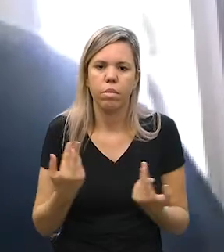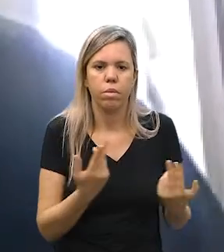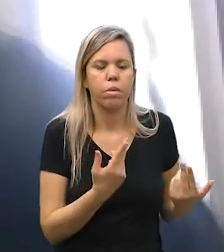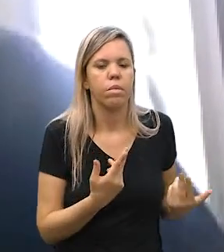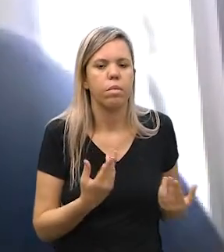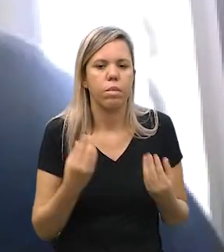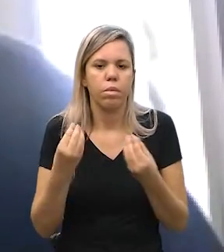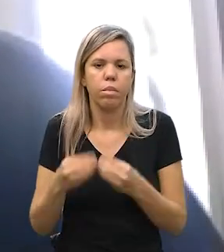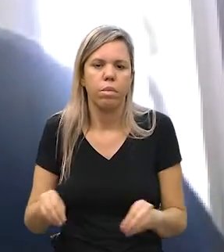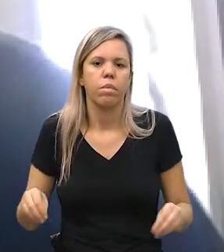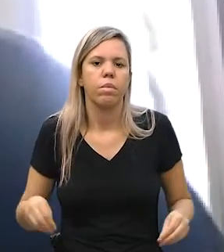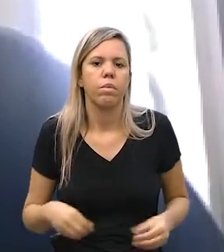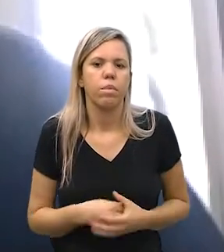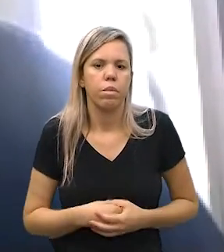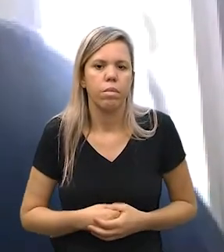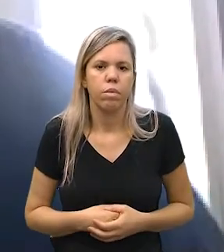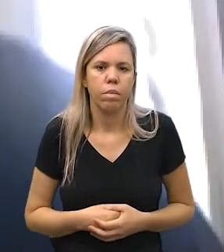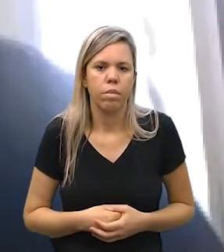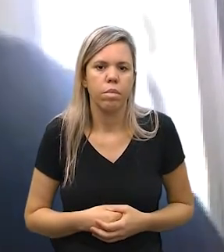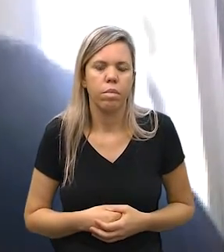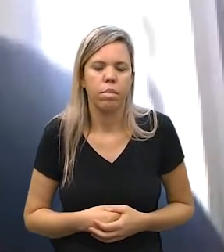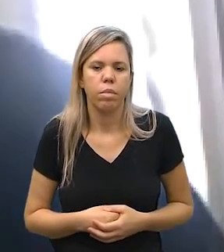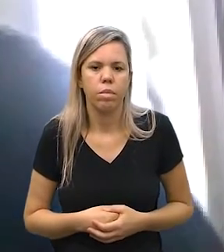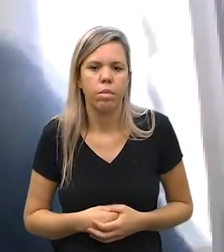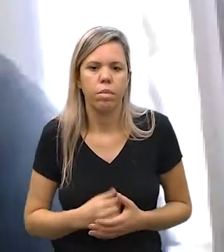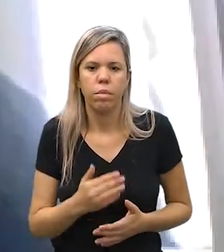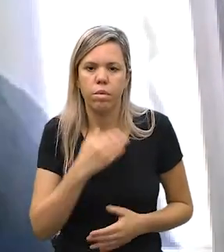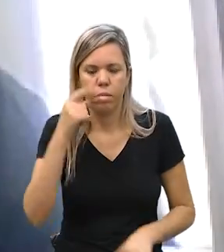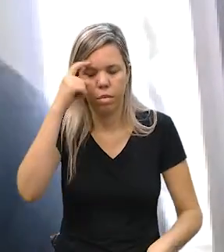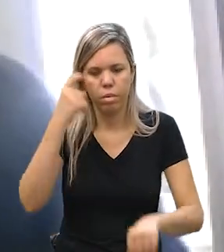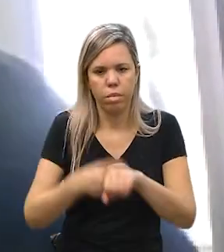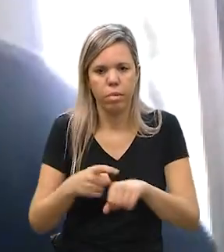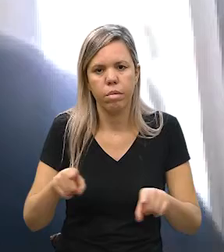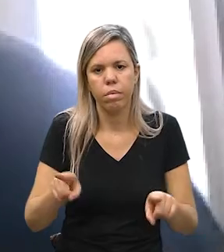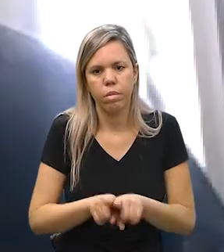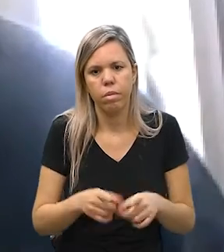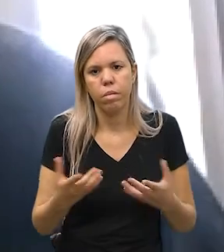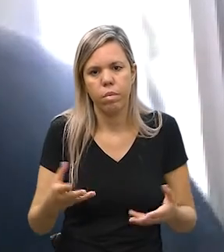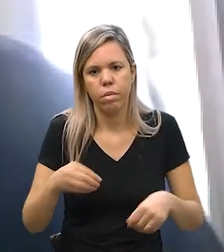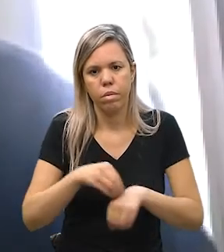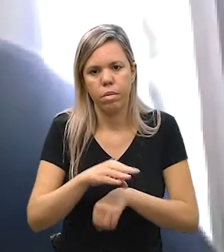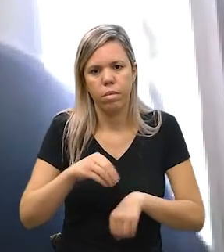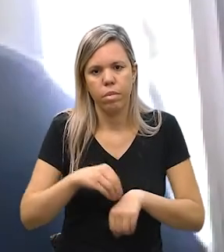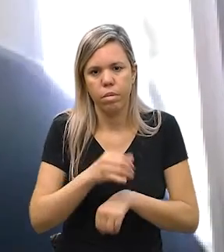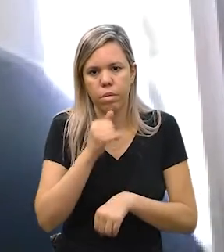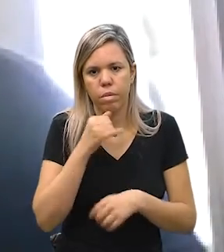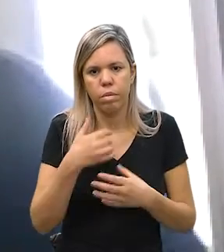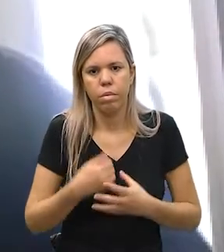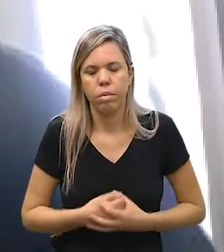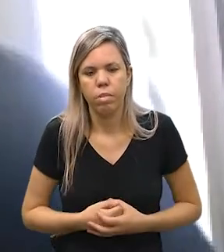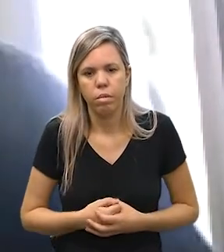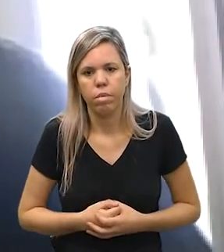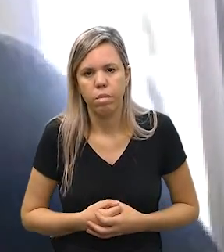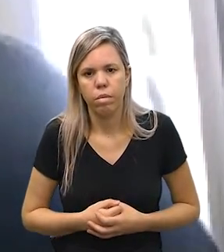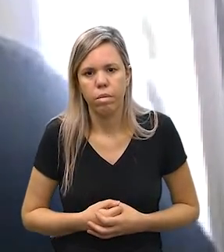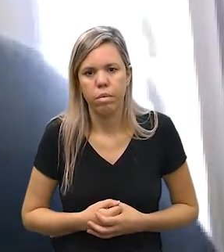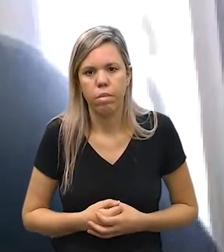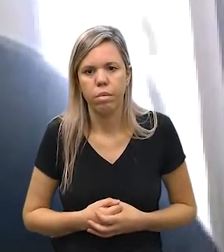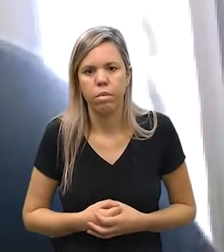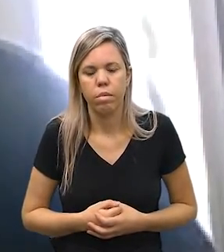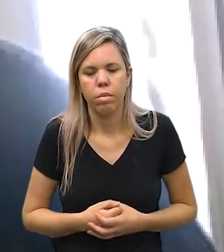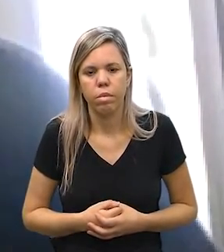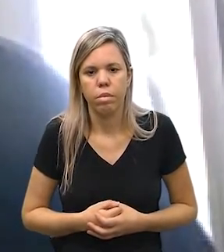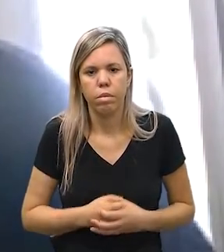foram muito afetados, né? Então, Morte Dura também traz essa questão, né? Em um